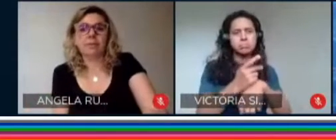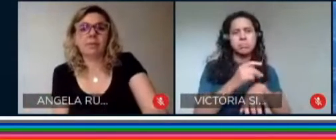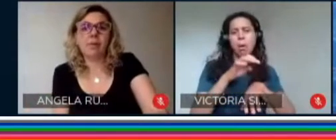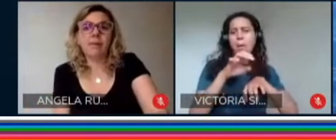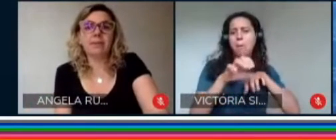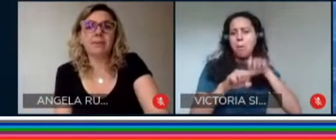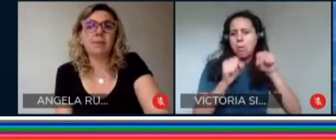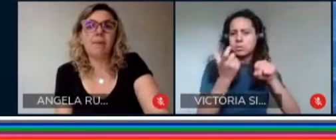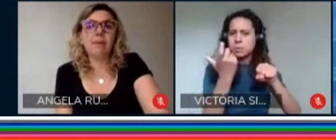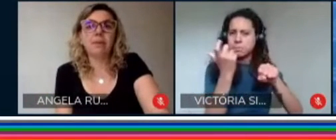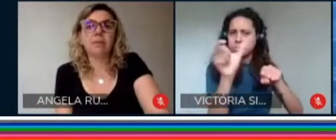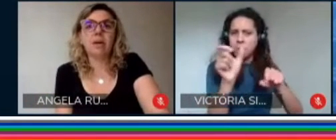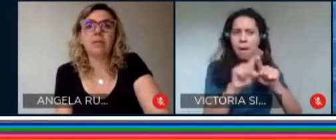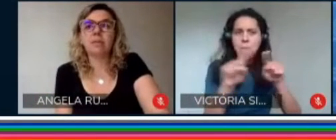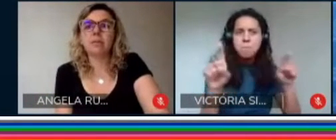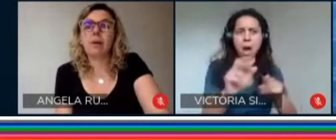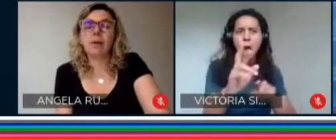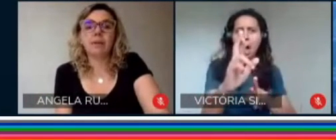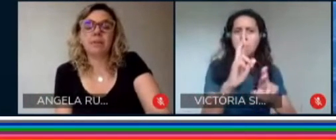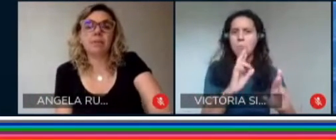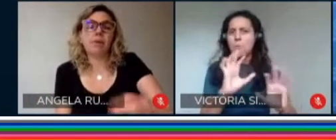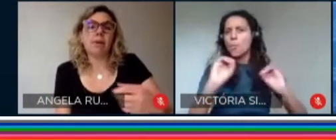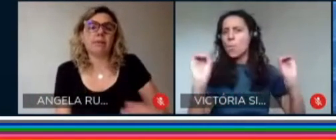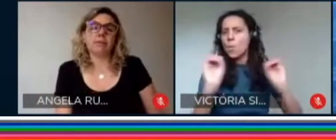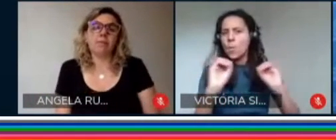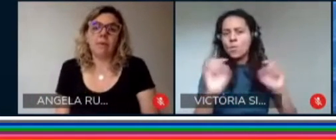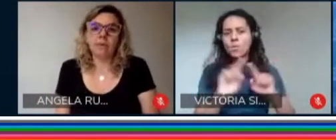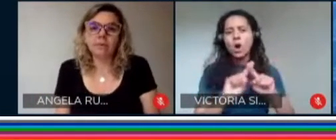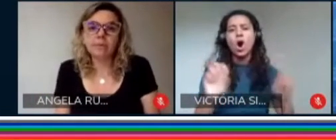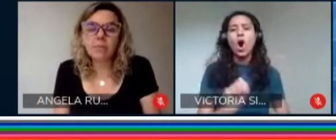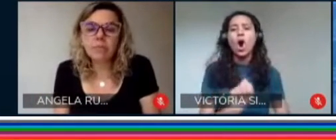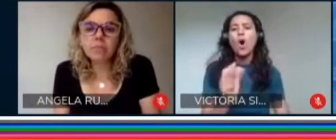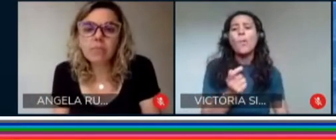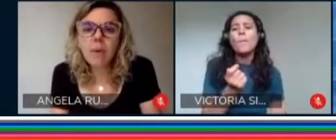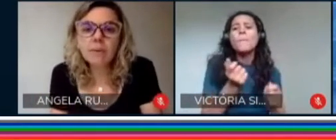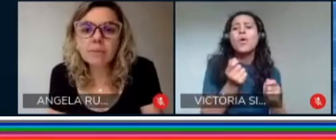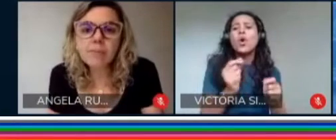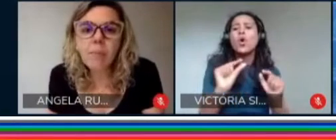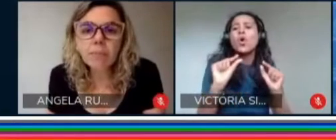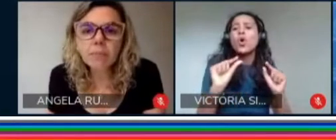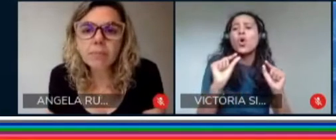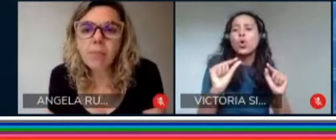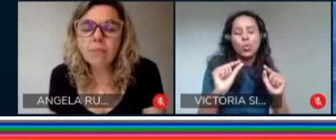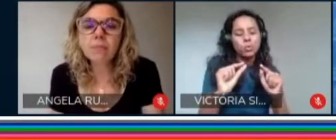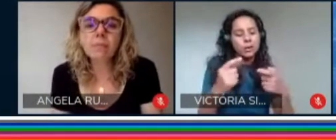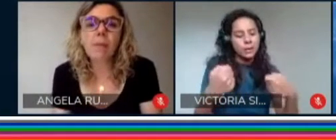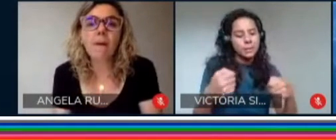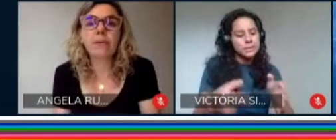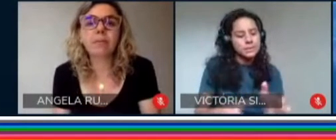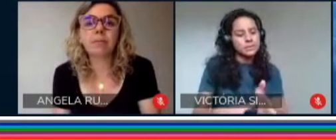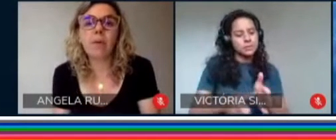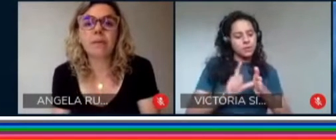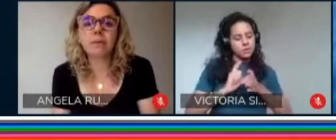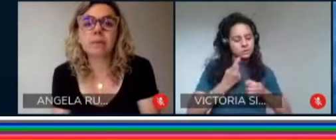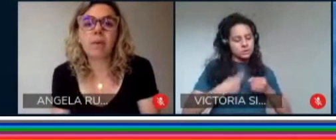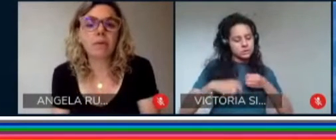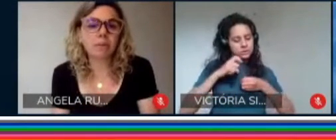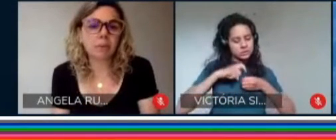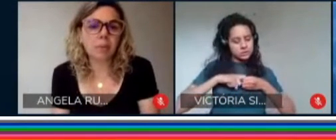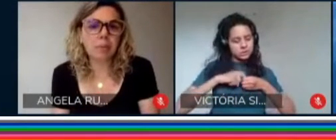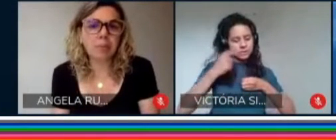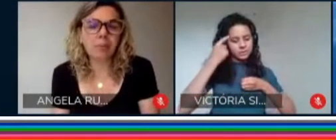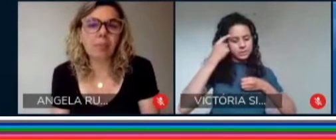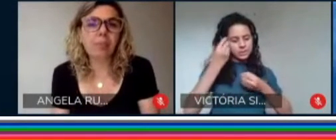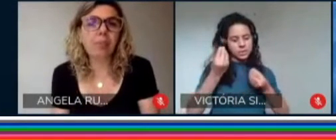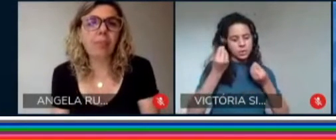encontrar muita coisa e achar que eu estou exagerando, eu tenho que fazer uma avaliação da minha pesquisa. Se a gente voltasse lá